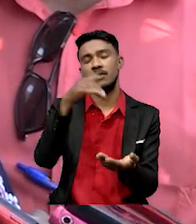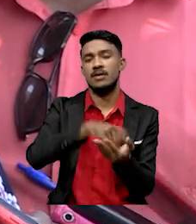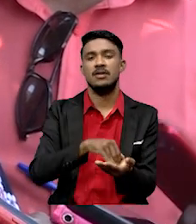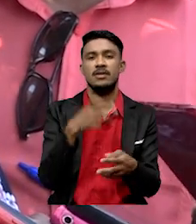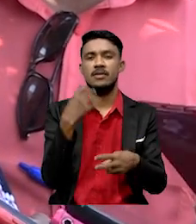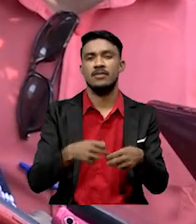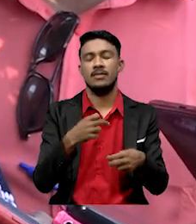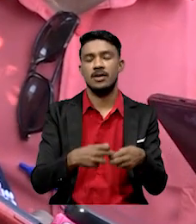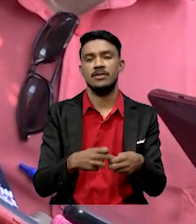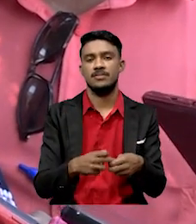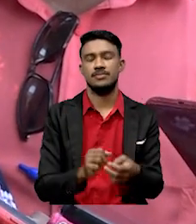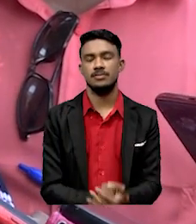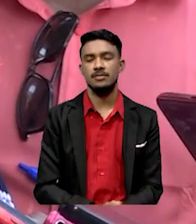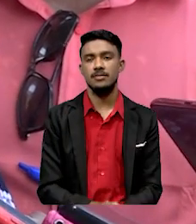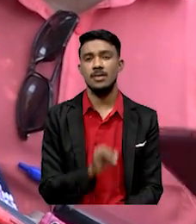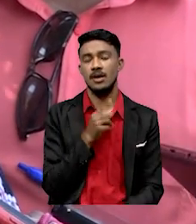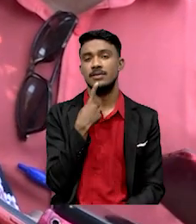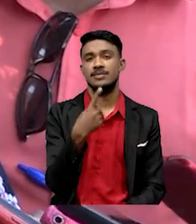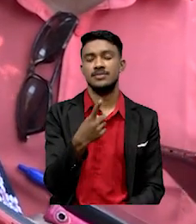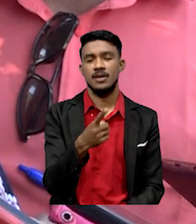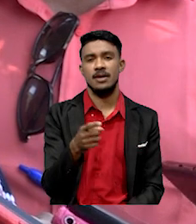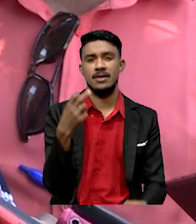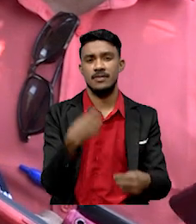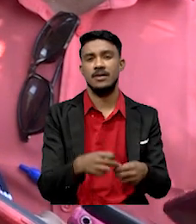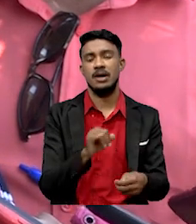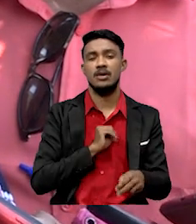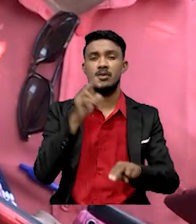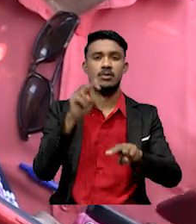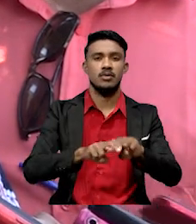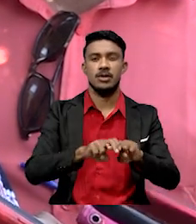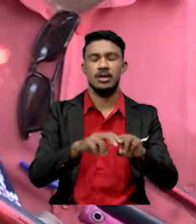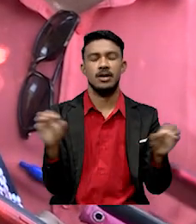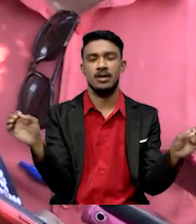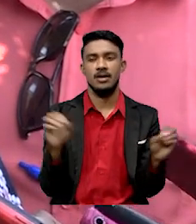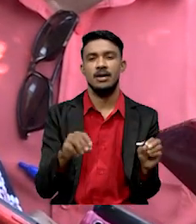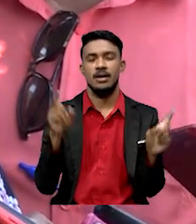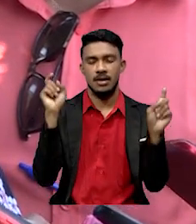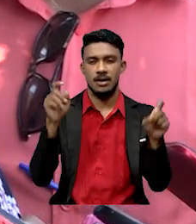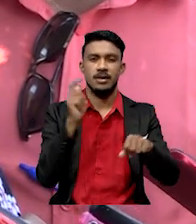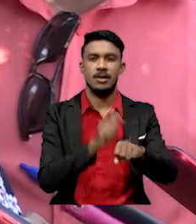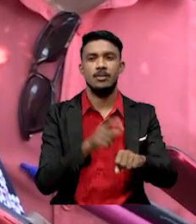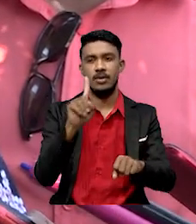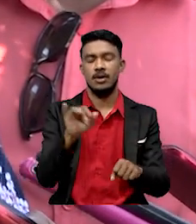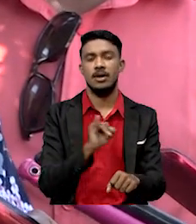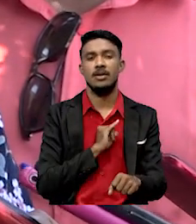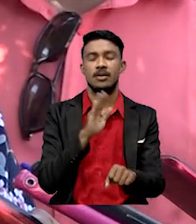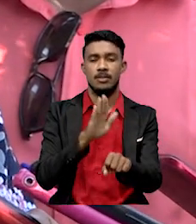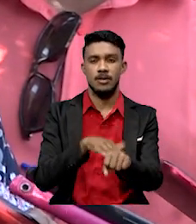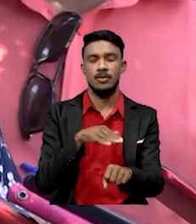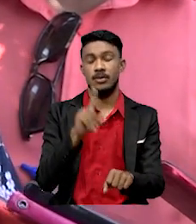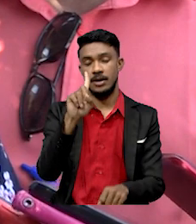kata de han susa be hau tu turre lai. Quanto tempo ira hause boku ne? Ane ida.